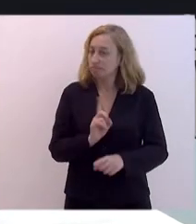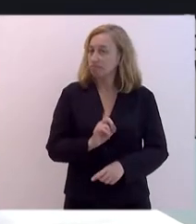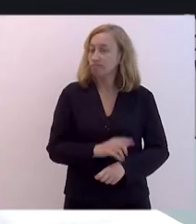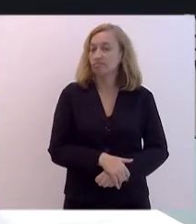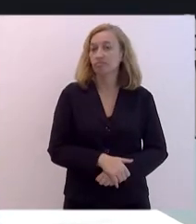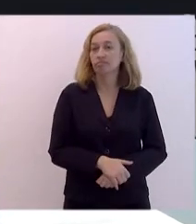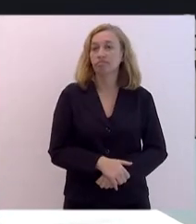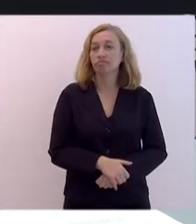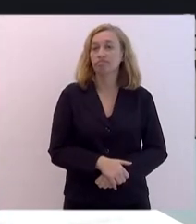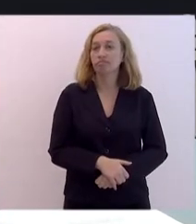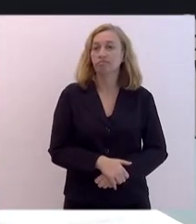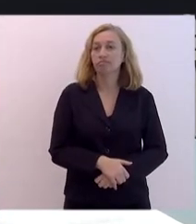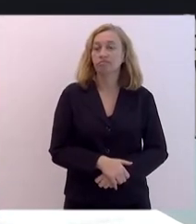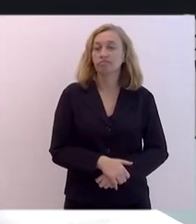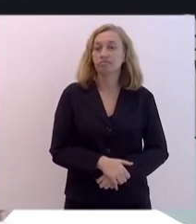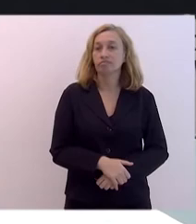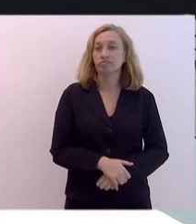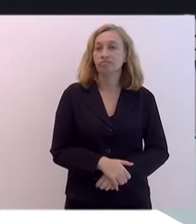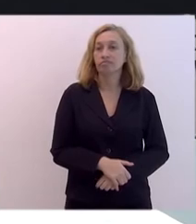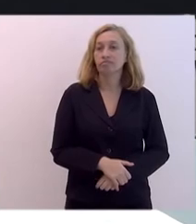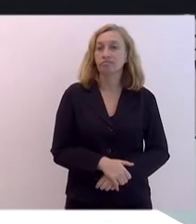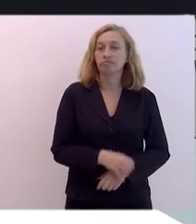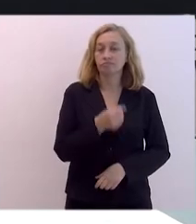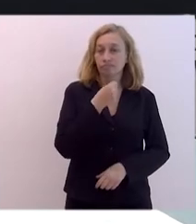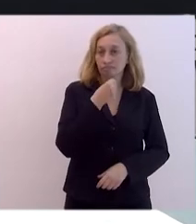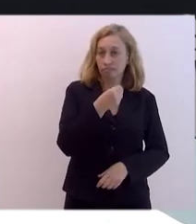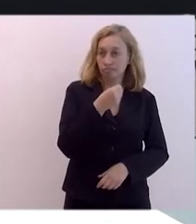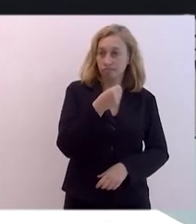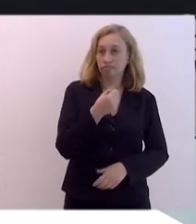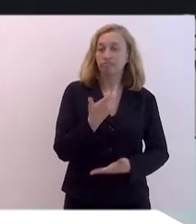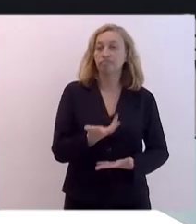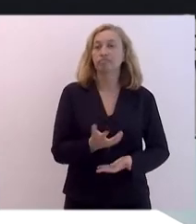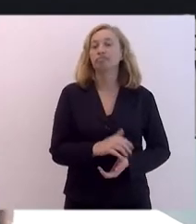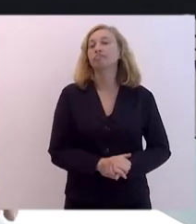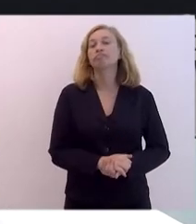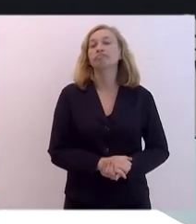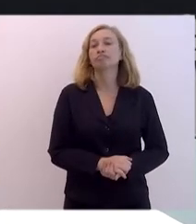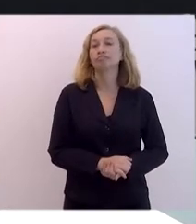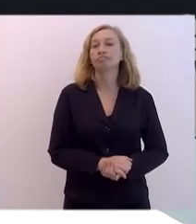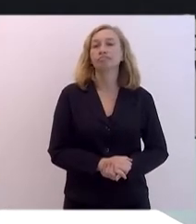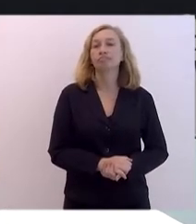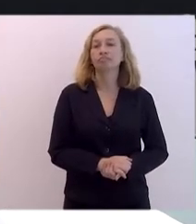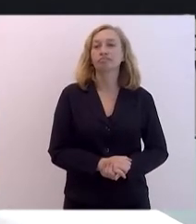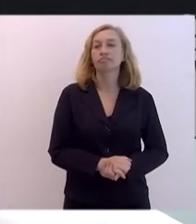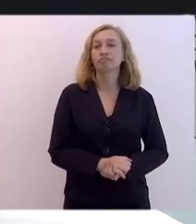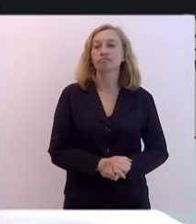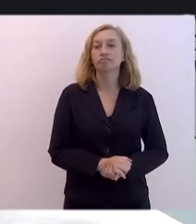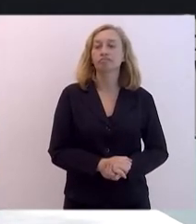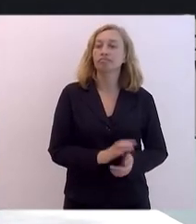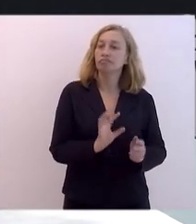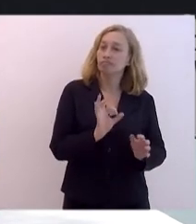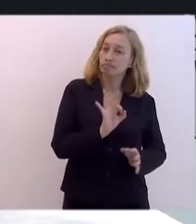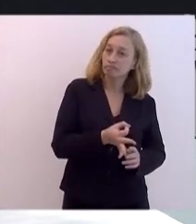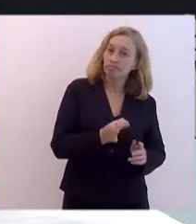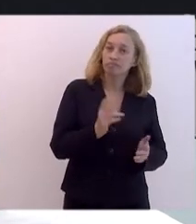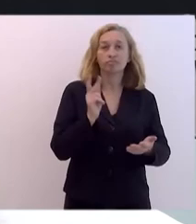Quanto à expressão da imprensa, a imprensa, ela vai acertar e errar.